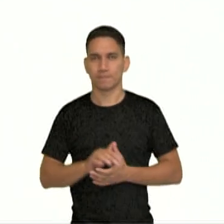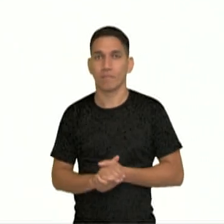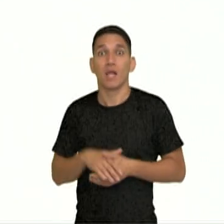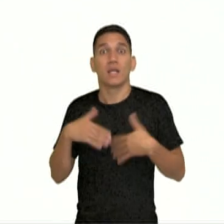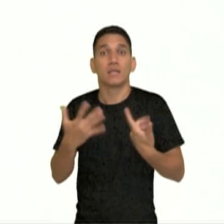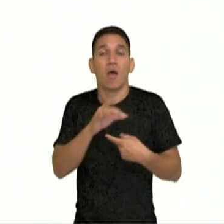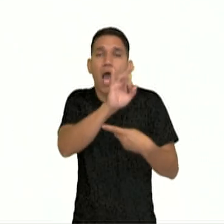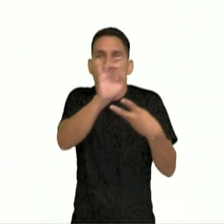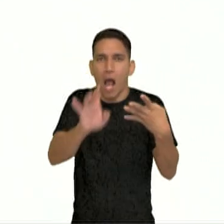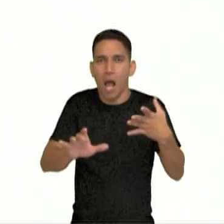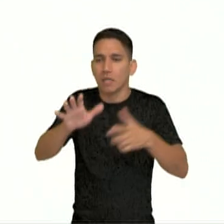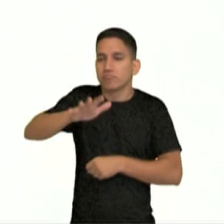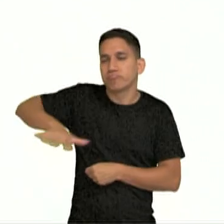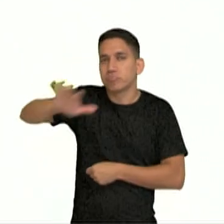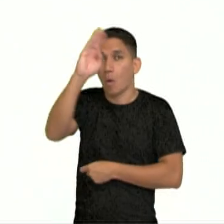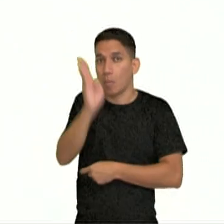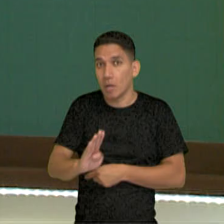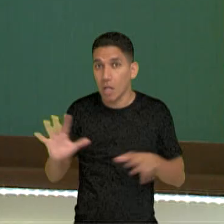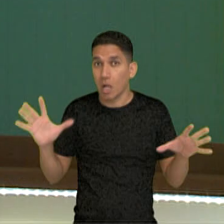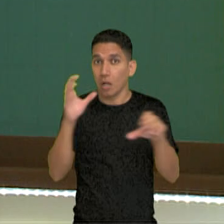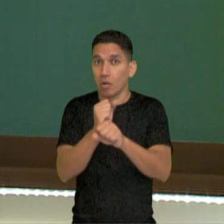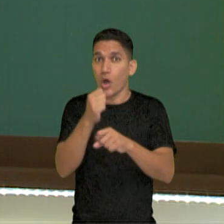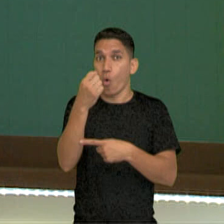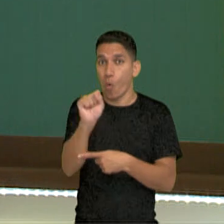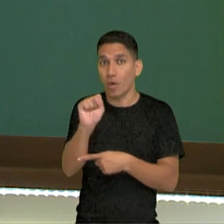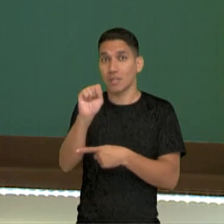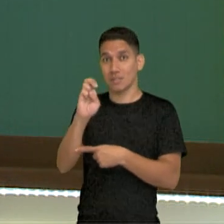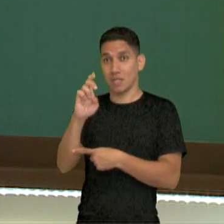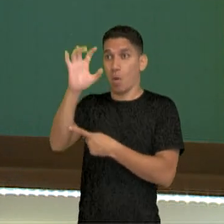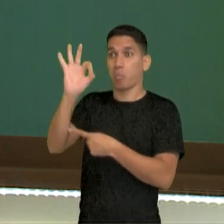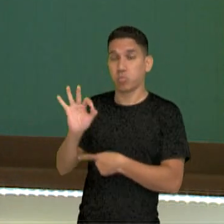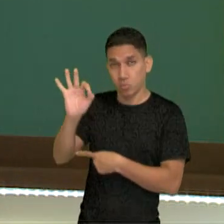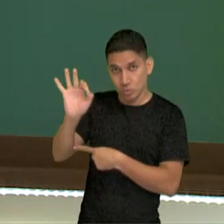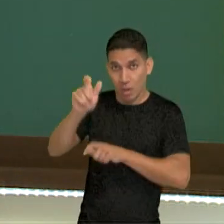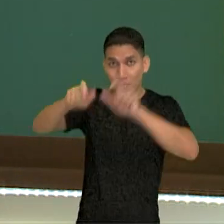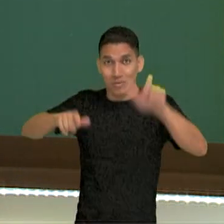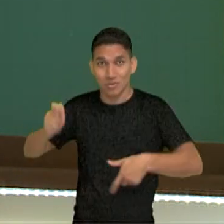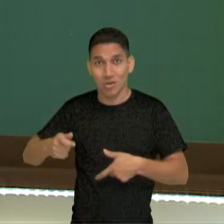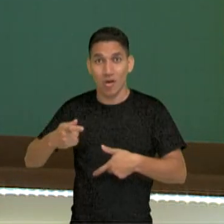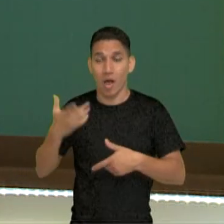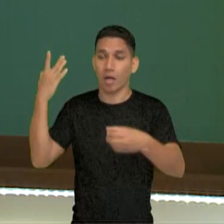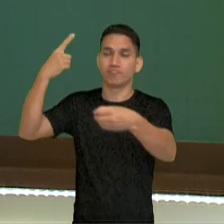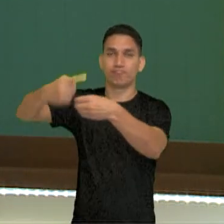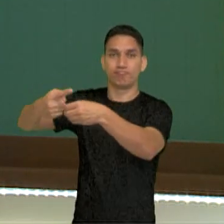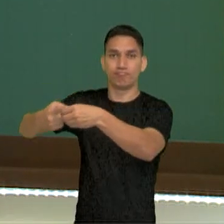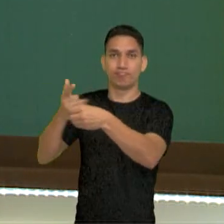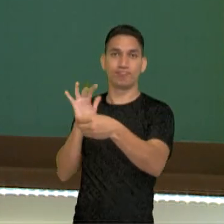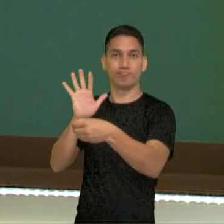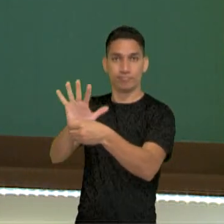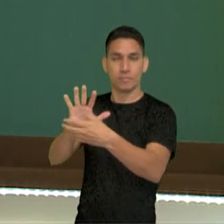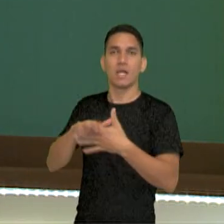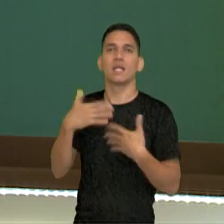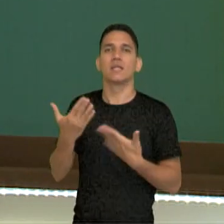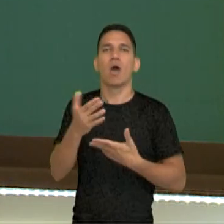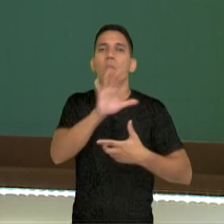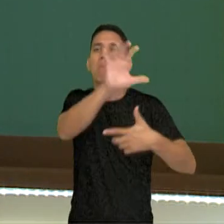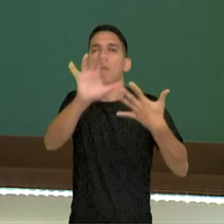região do Brasil, o Brasil como um todo, 85% das pessoas vivem em áreas urbanas. Se eu pegar aqui as regiões, o